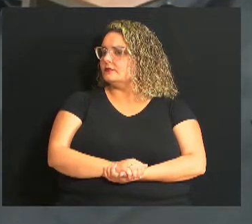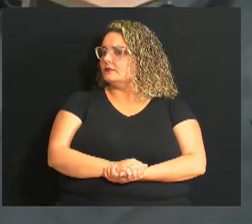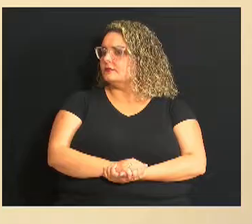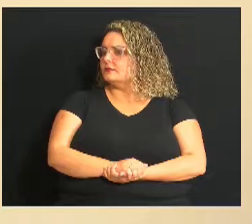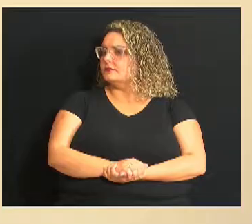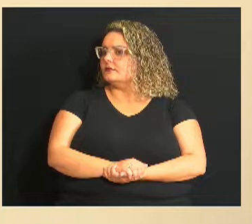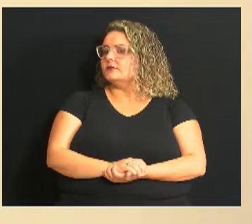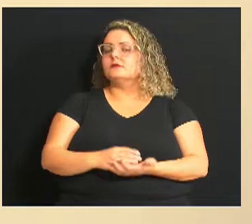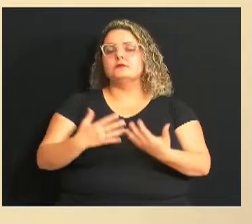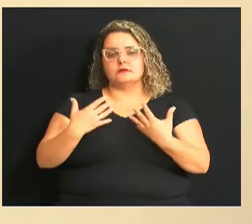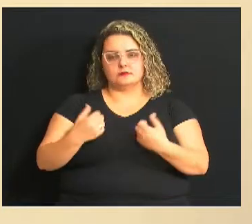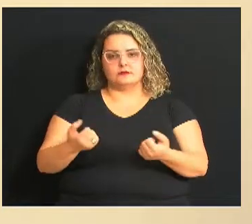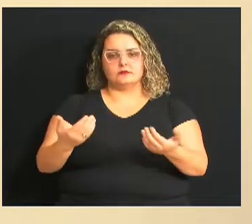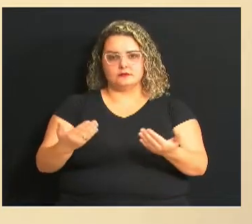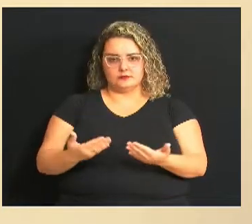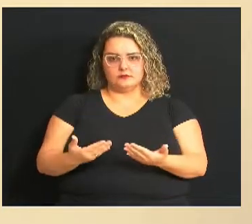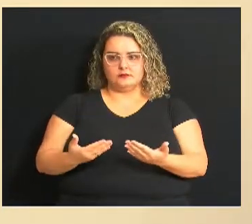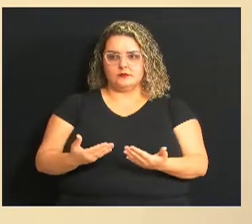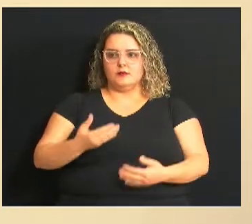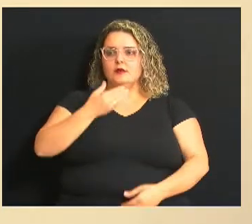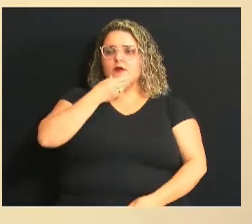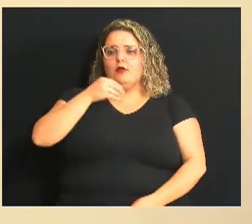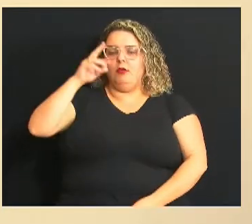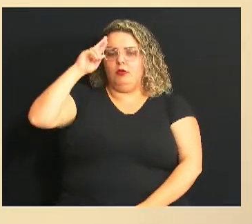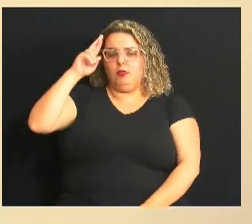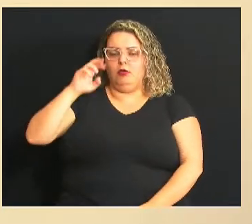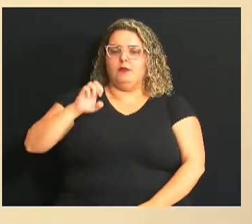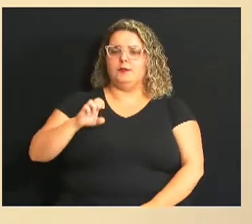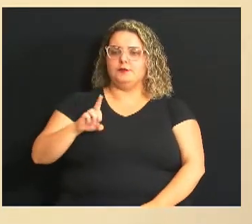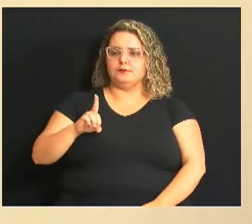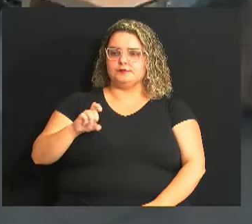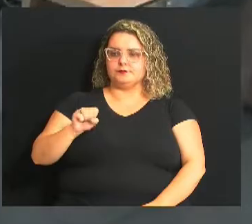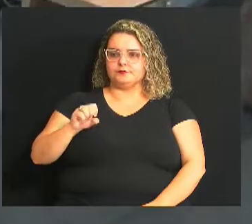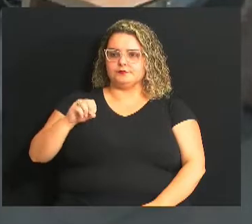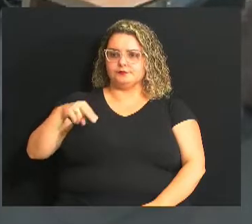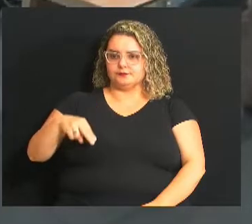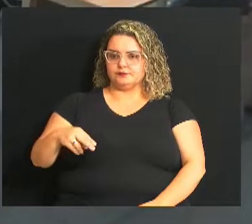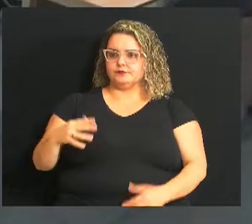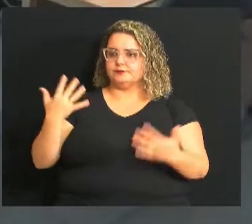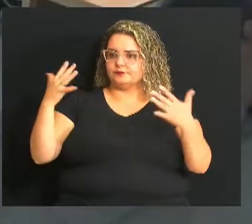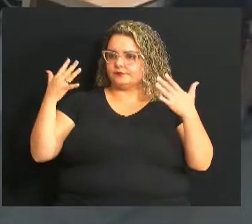Recebam agora o senhor Edson Anício Duarte.